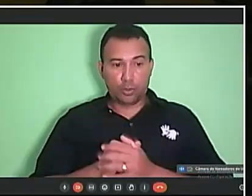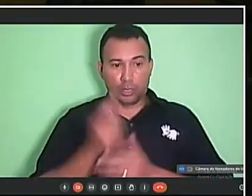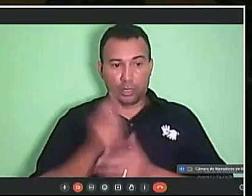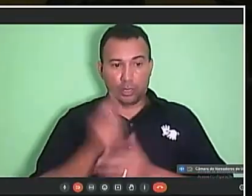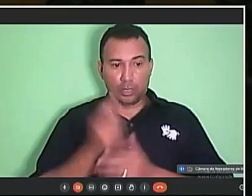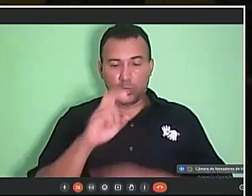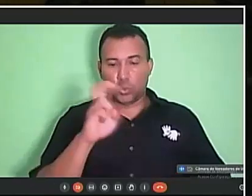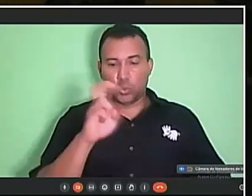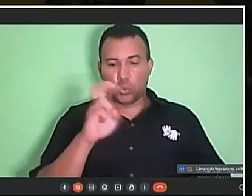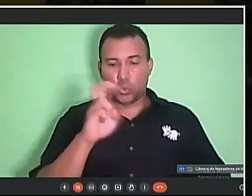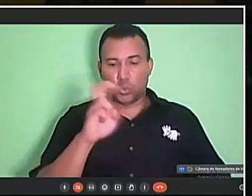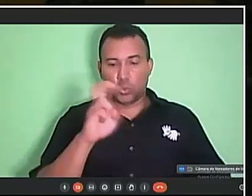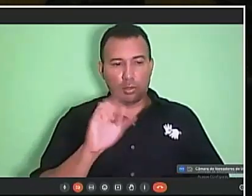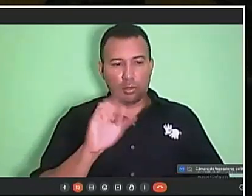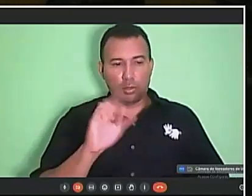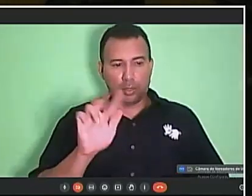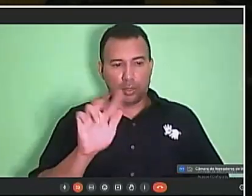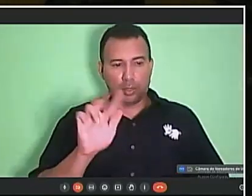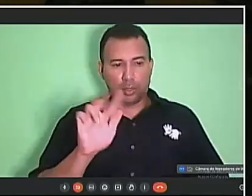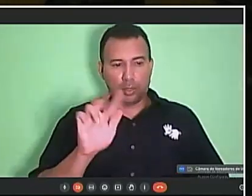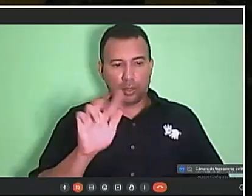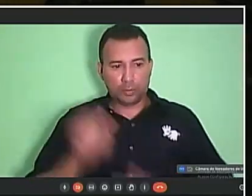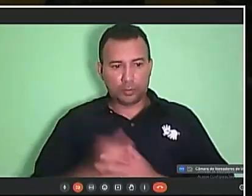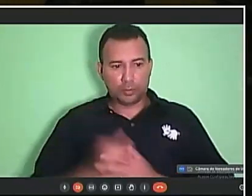de Engenharia de Combate Blindado.